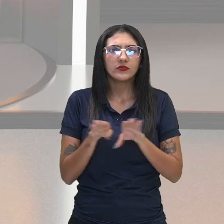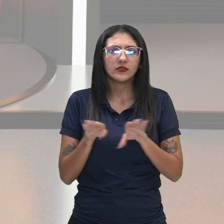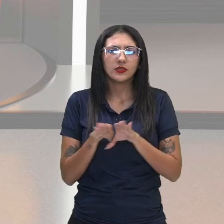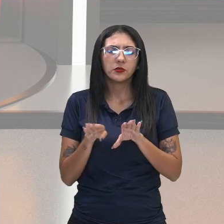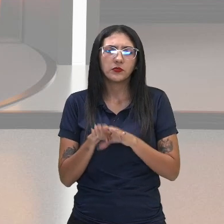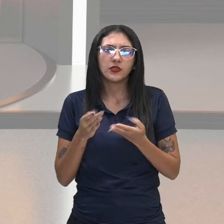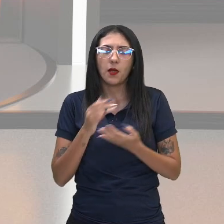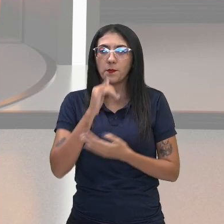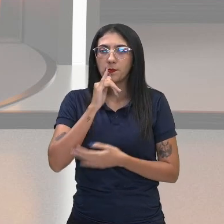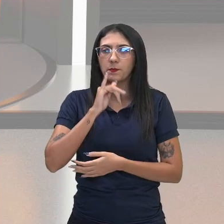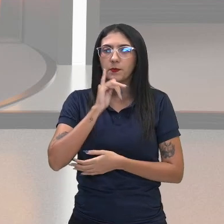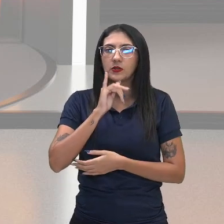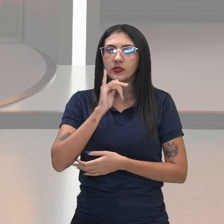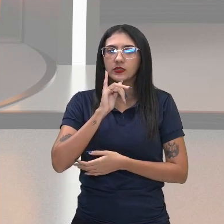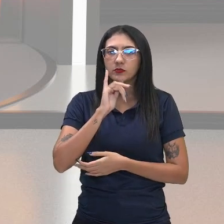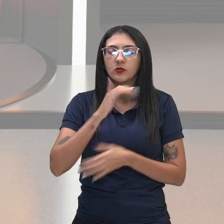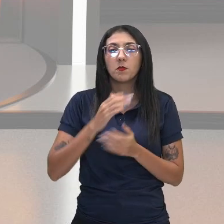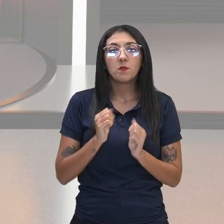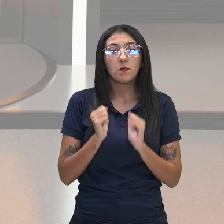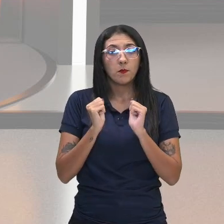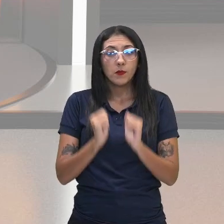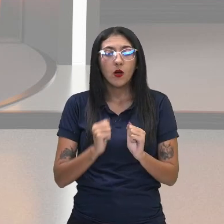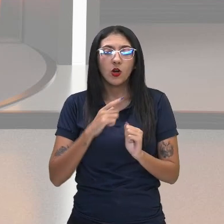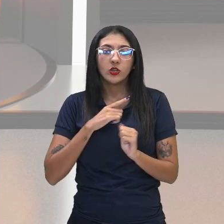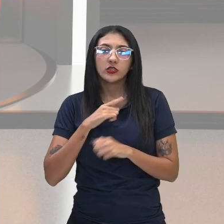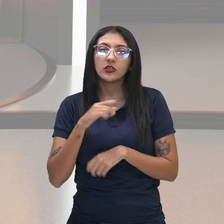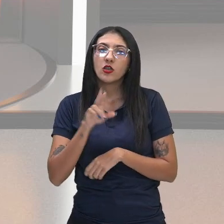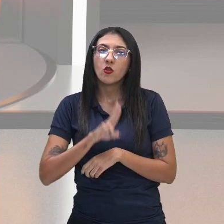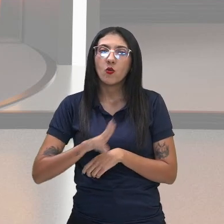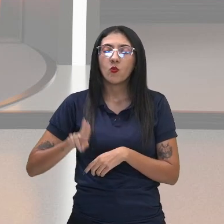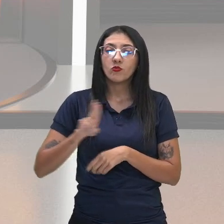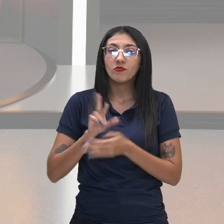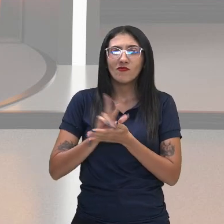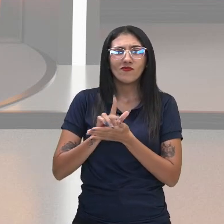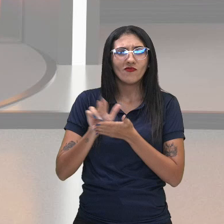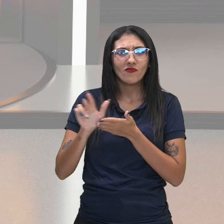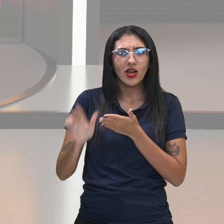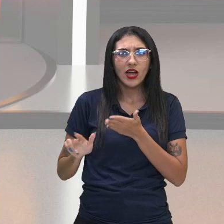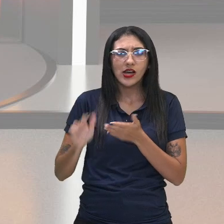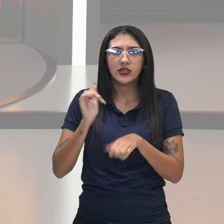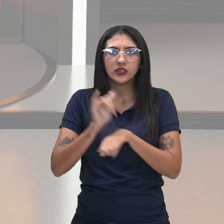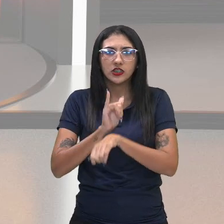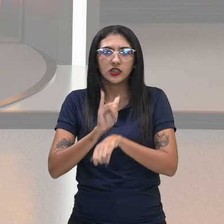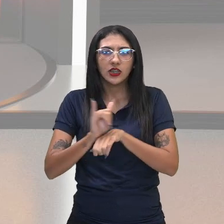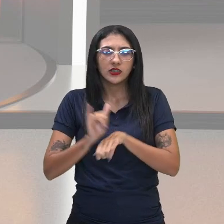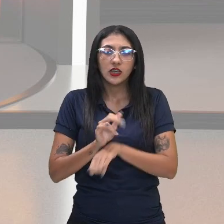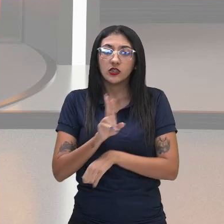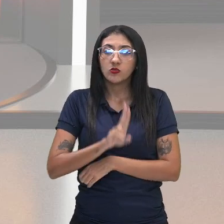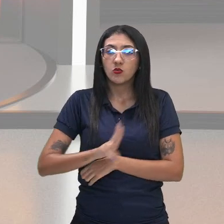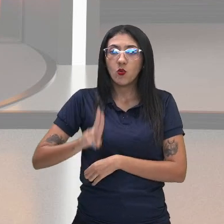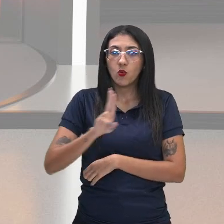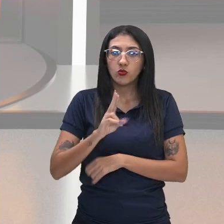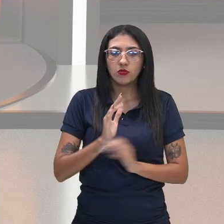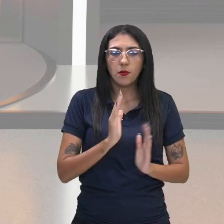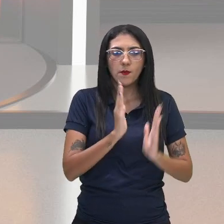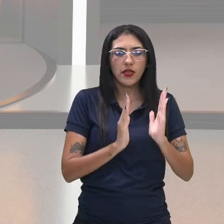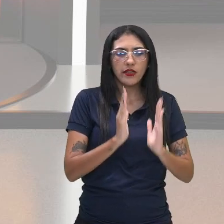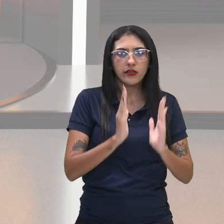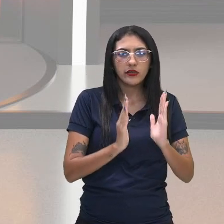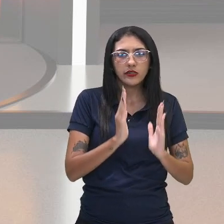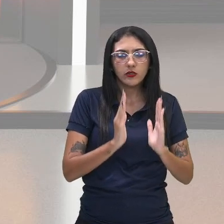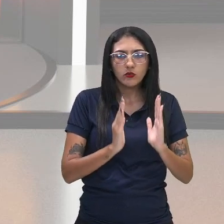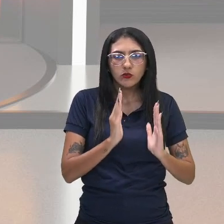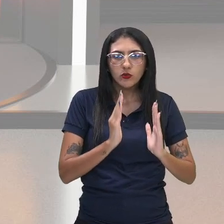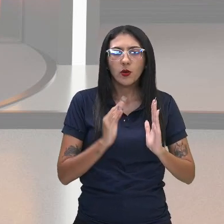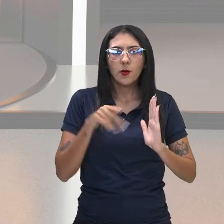é? Onde você pode utilizar culturas diferentes em locais diferentes da terra, deixando um período a terra descansar, no outro